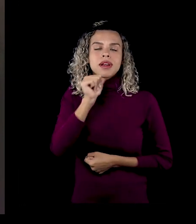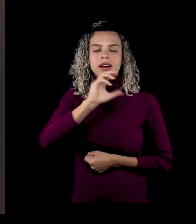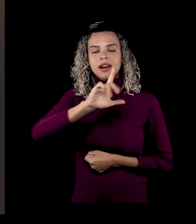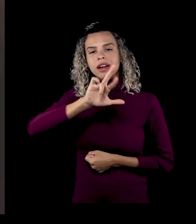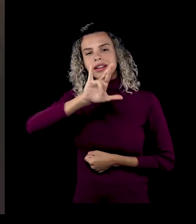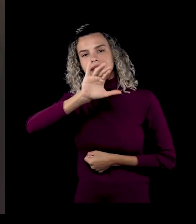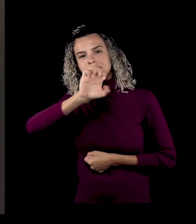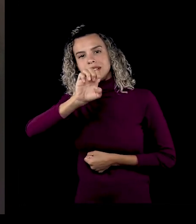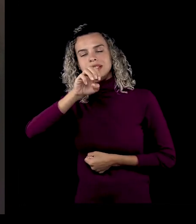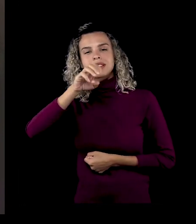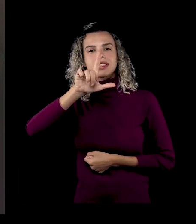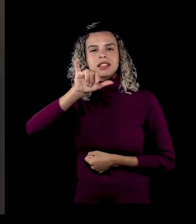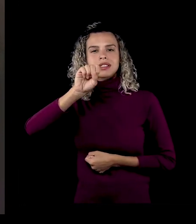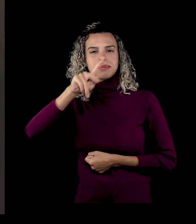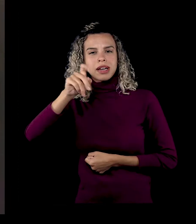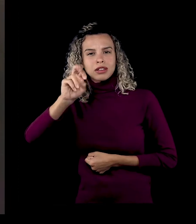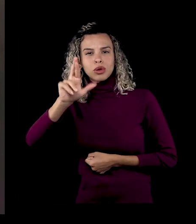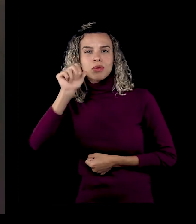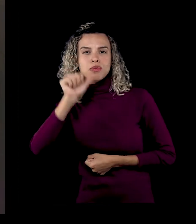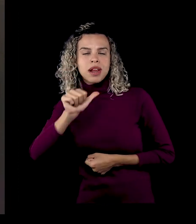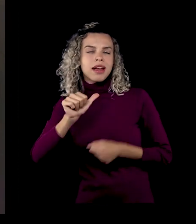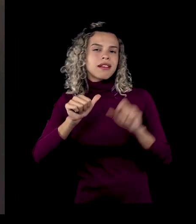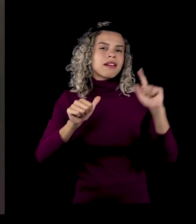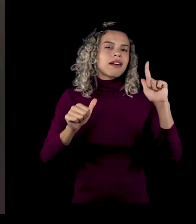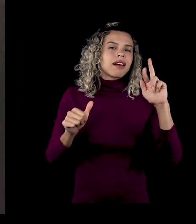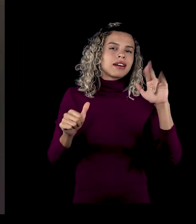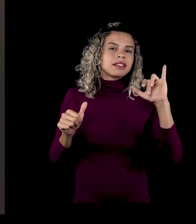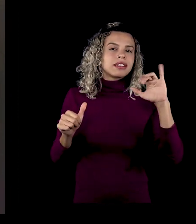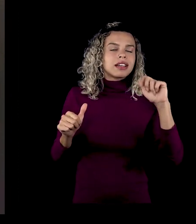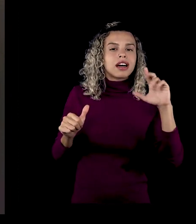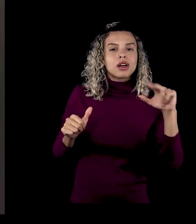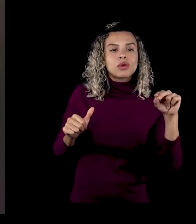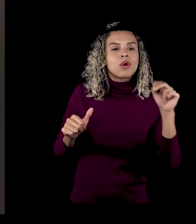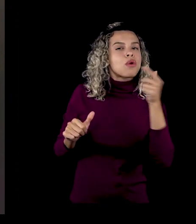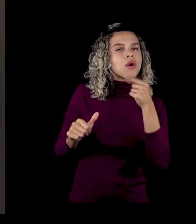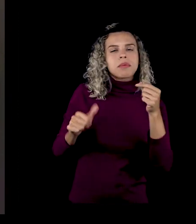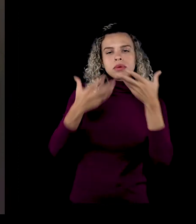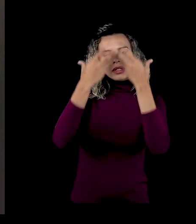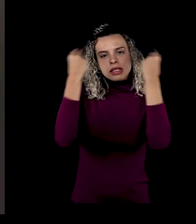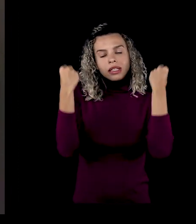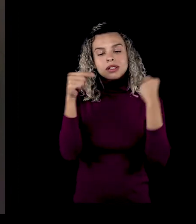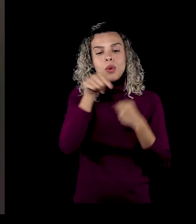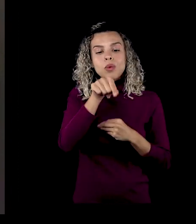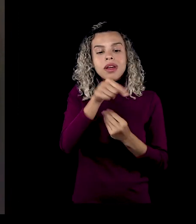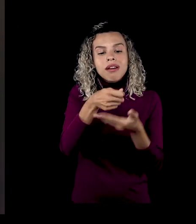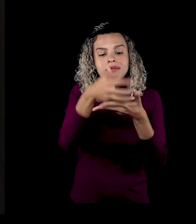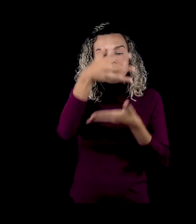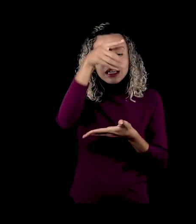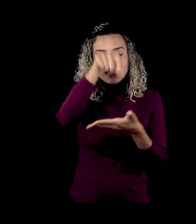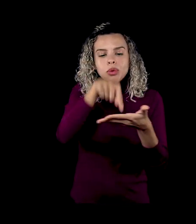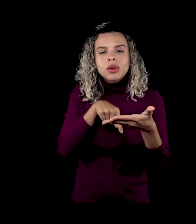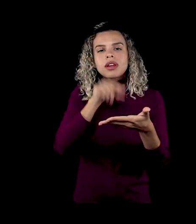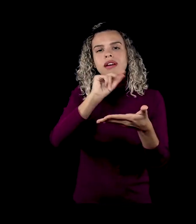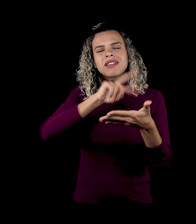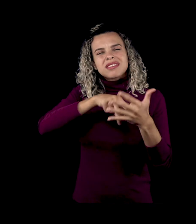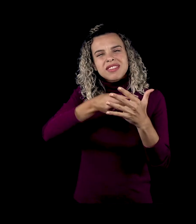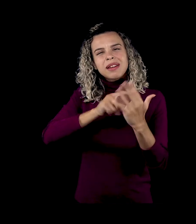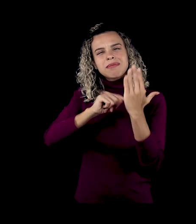mulher, eu esquecia que o Graciliano Ramos era um homem, porque eu estava pegado ali nas entrelinhas, que me ajudaram a sobreviver.